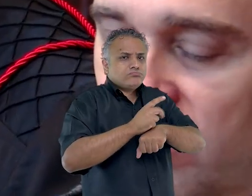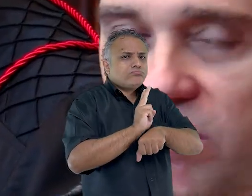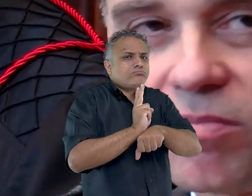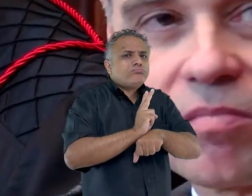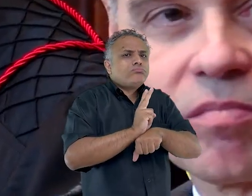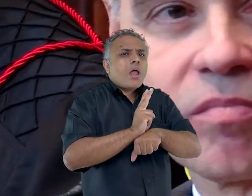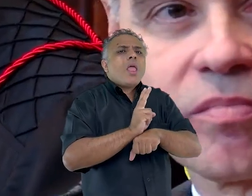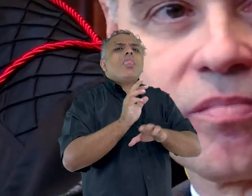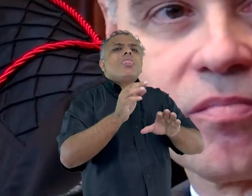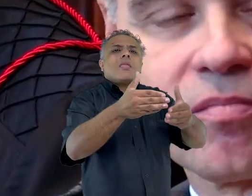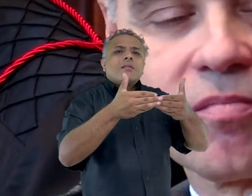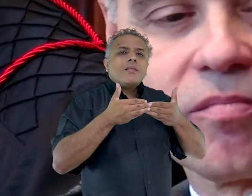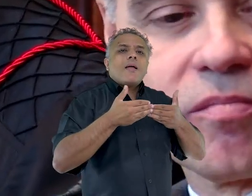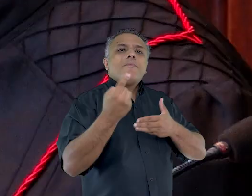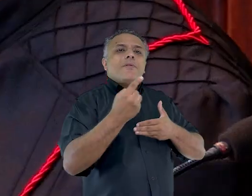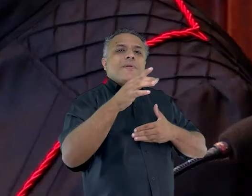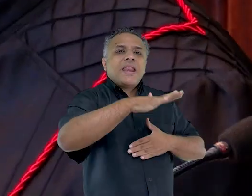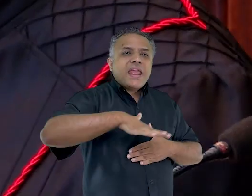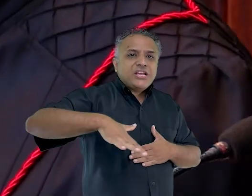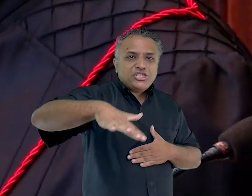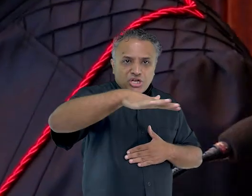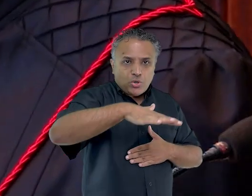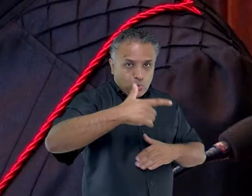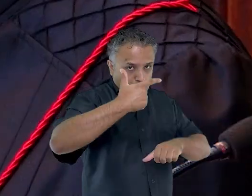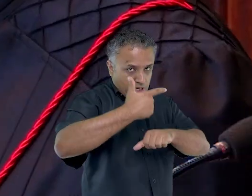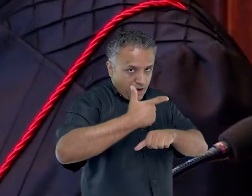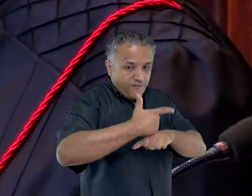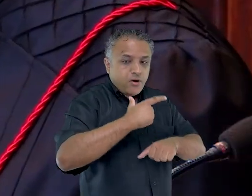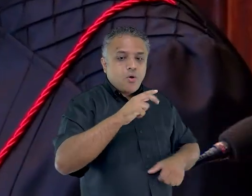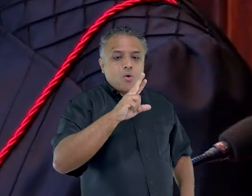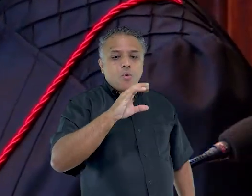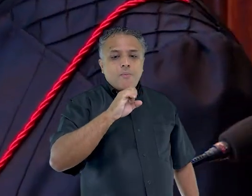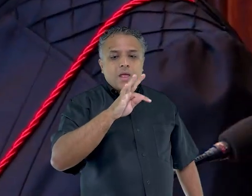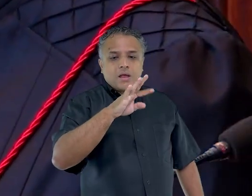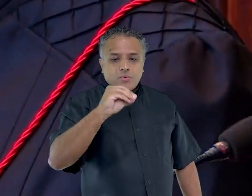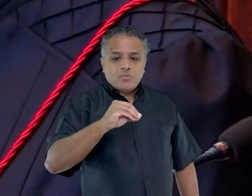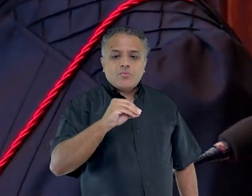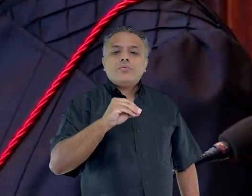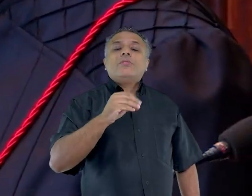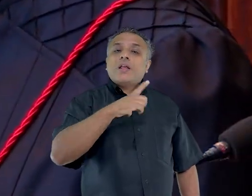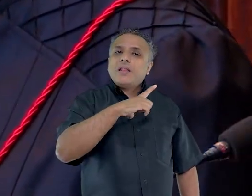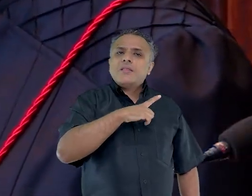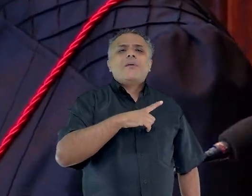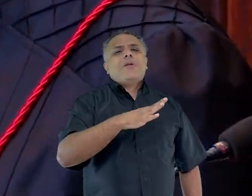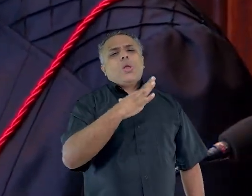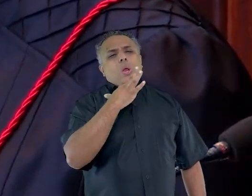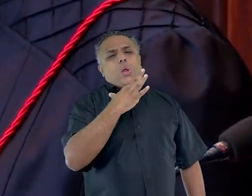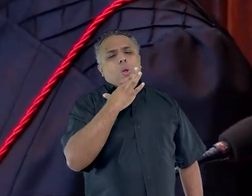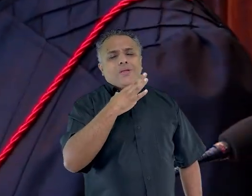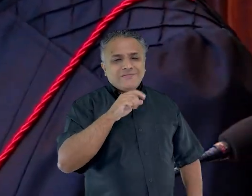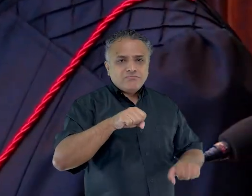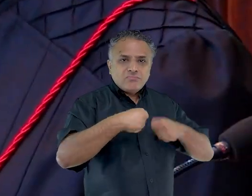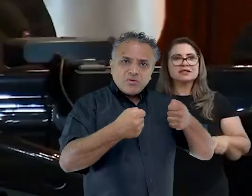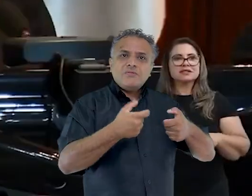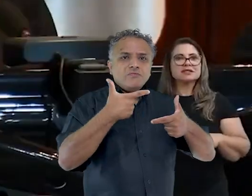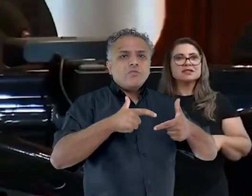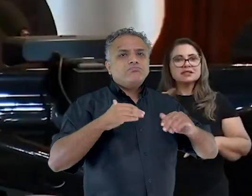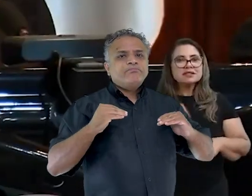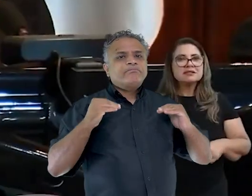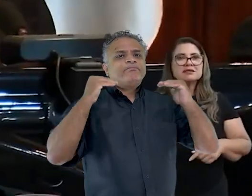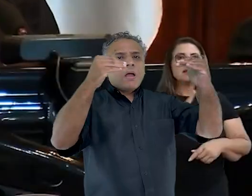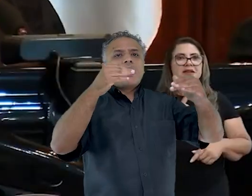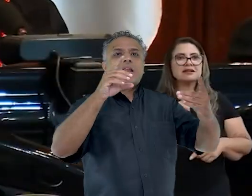da República da Primeira Região, José Robalinho Cavalcante, também reconheceu os esforços da Corte